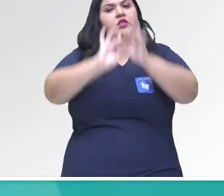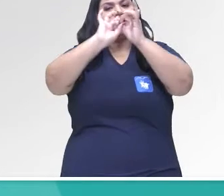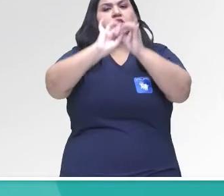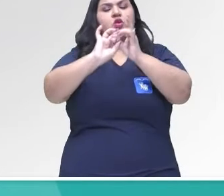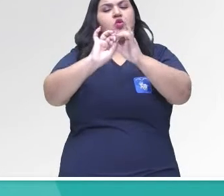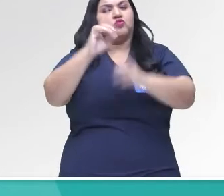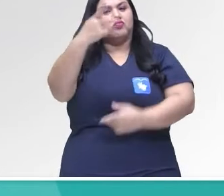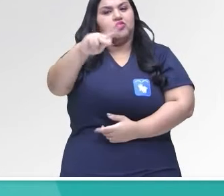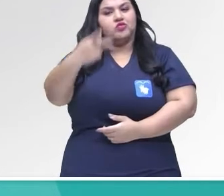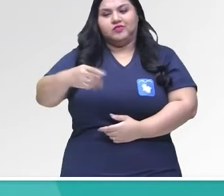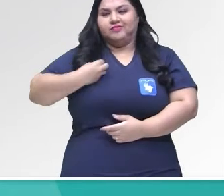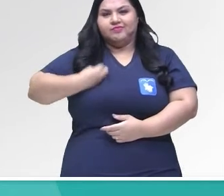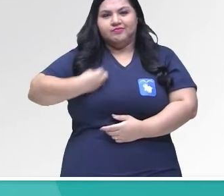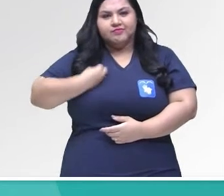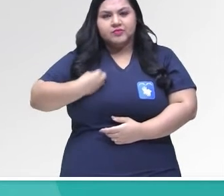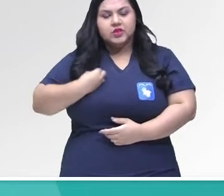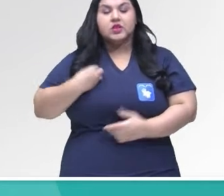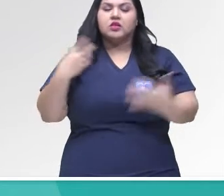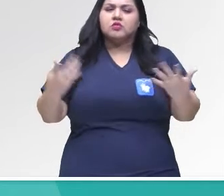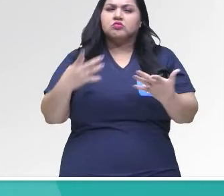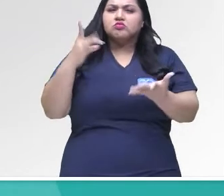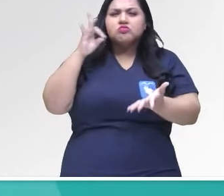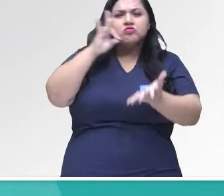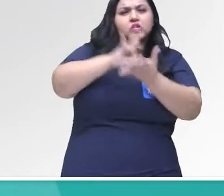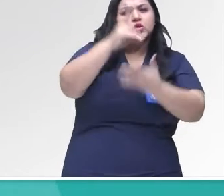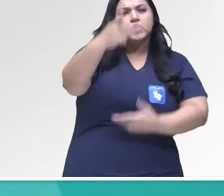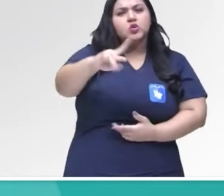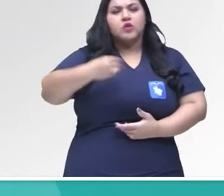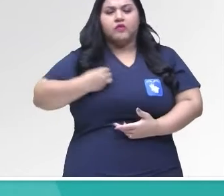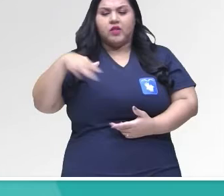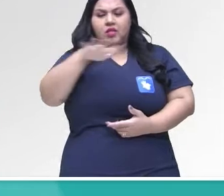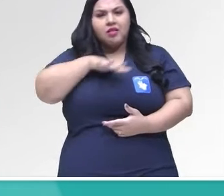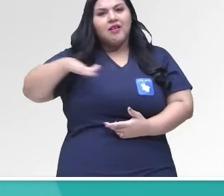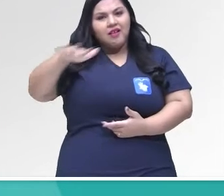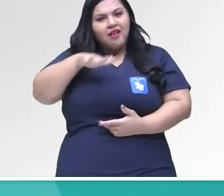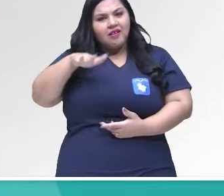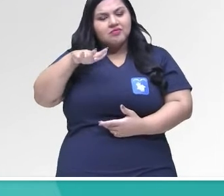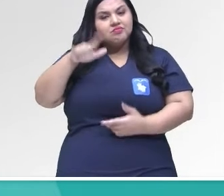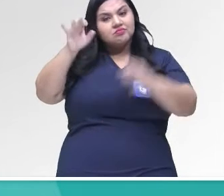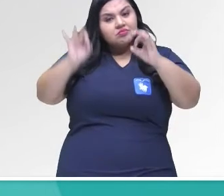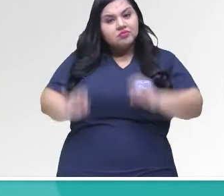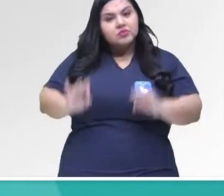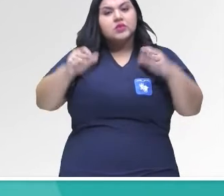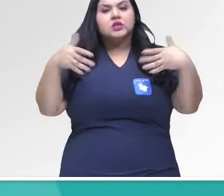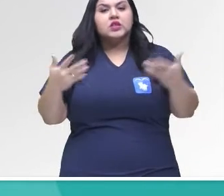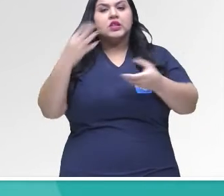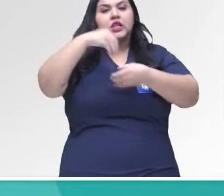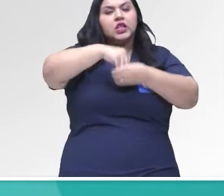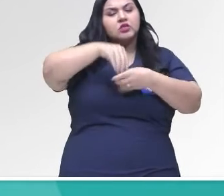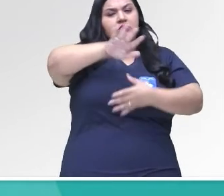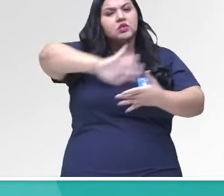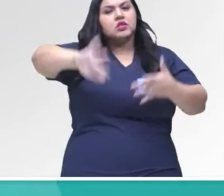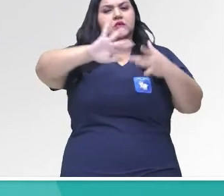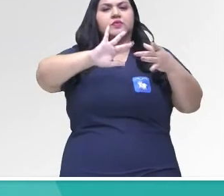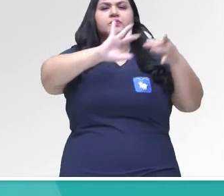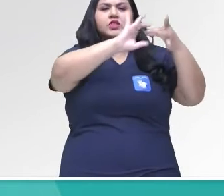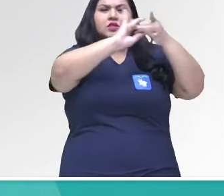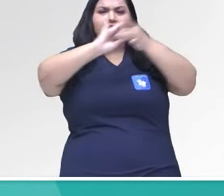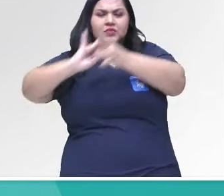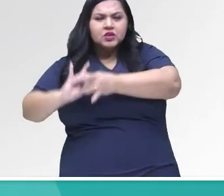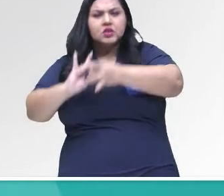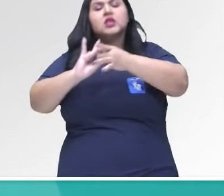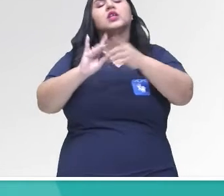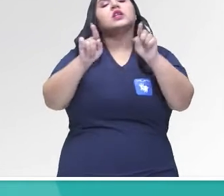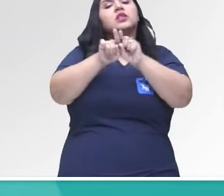dia de vocês, com a realidade da nossa localidade, certo? Então, dentro desse contexto da música também, nós